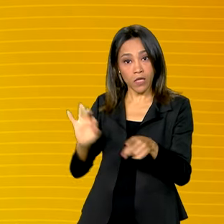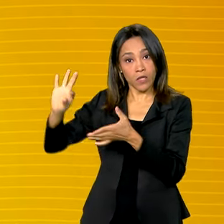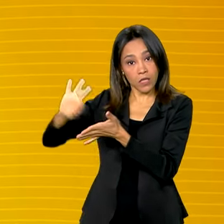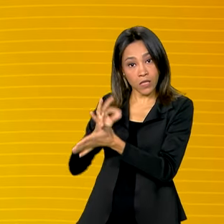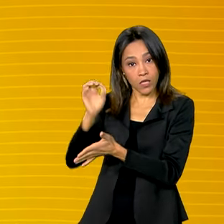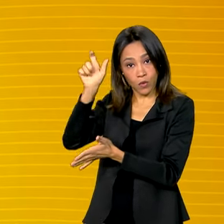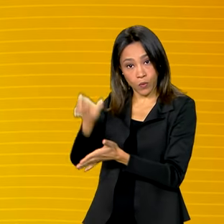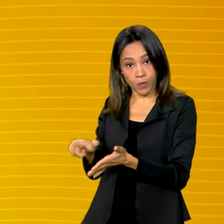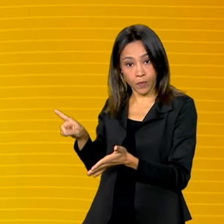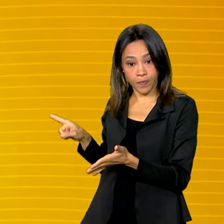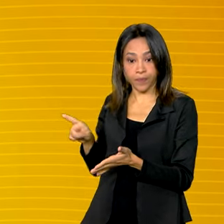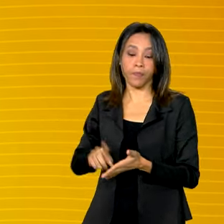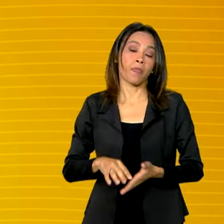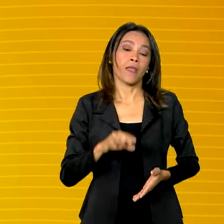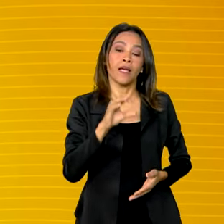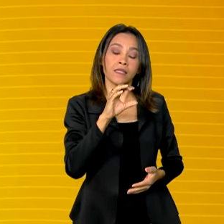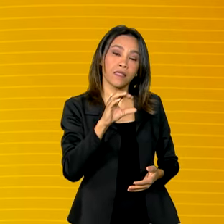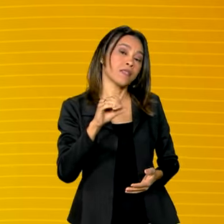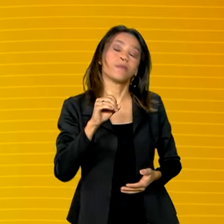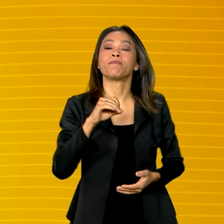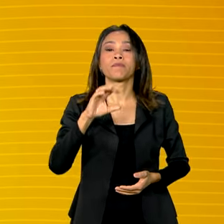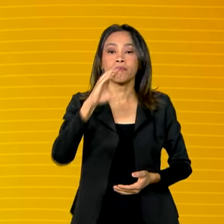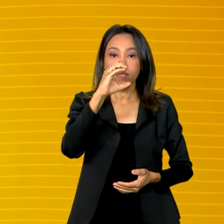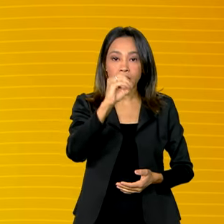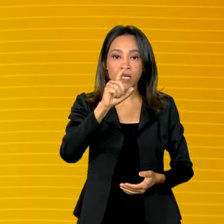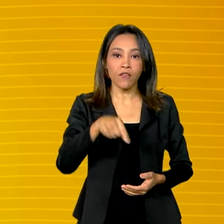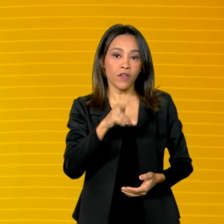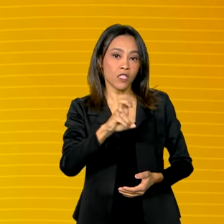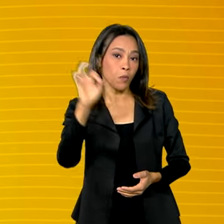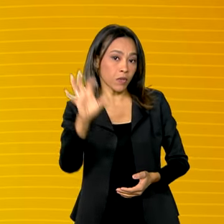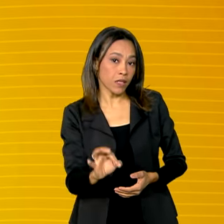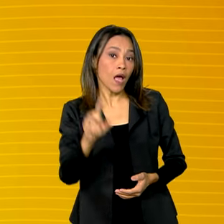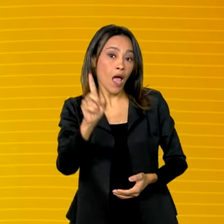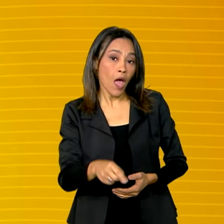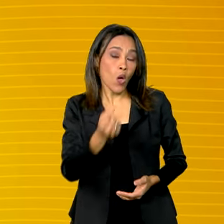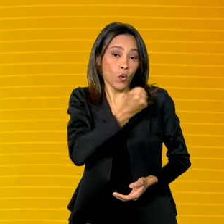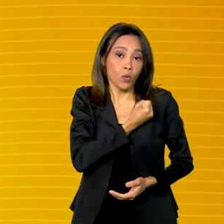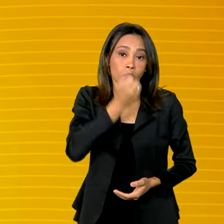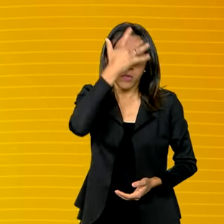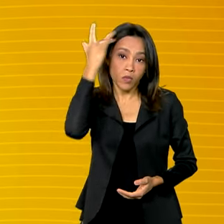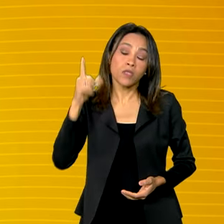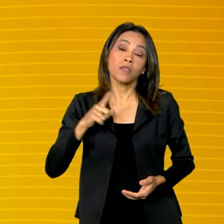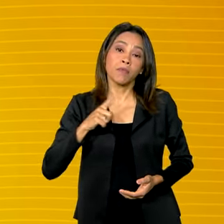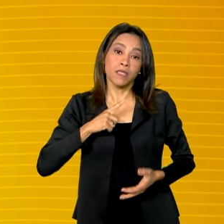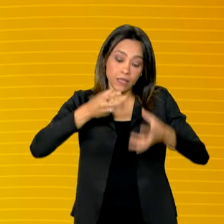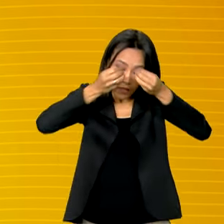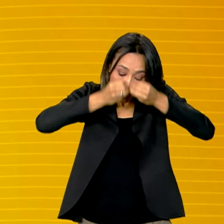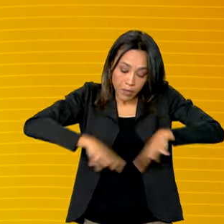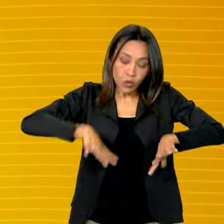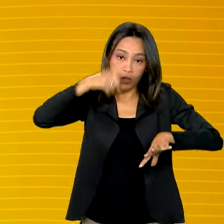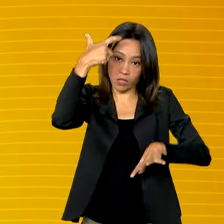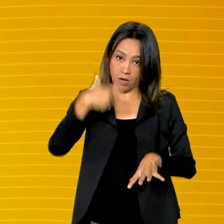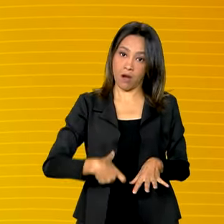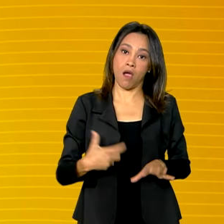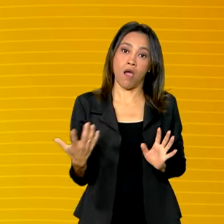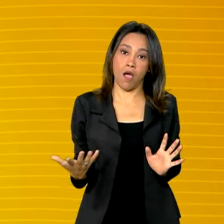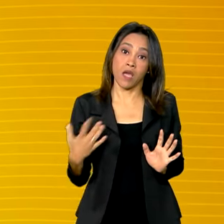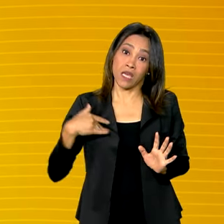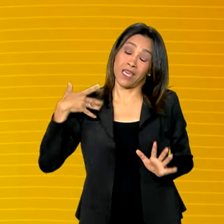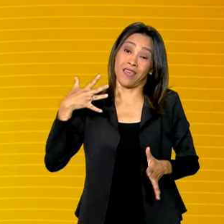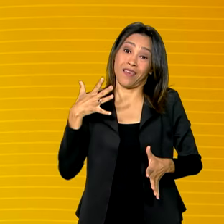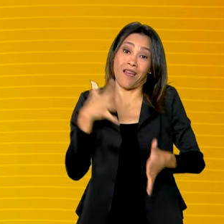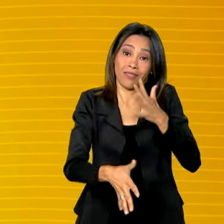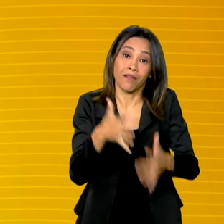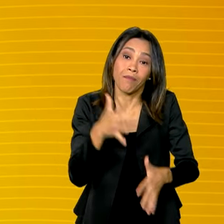Esse 0,5% é o mínimo de pessoas que precisam ser atingidas por um evento de uma grande proporção que impeça a realização da